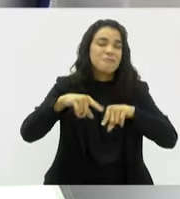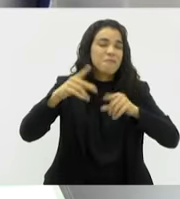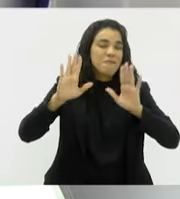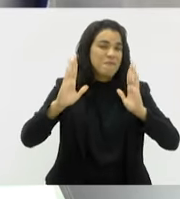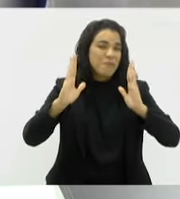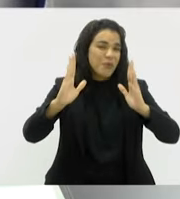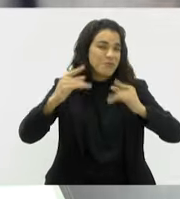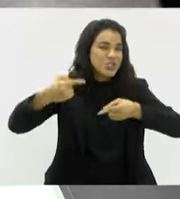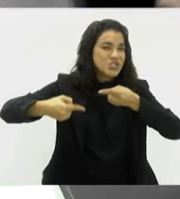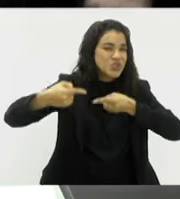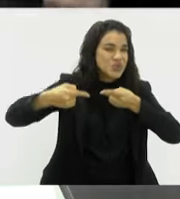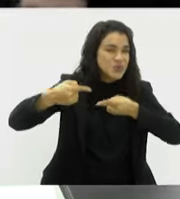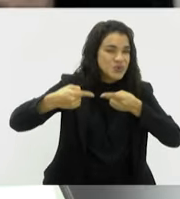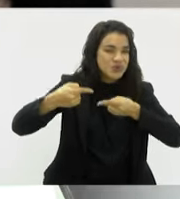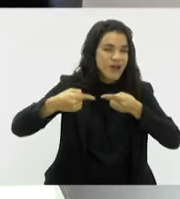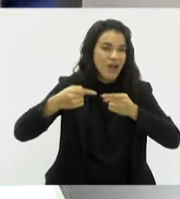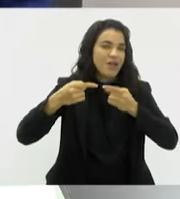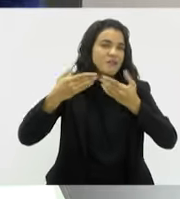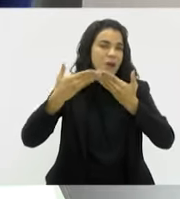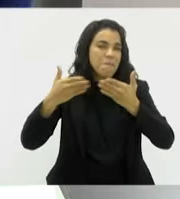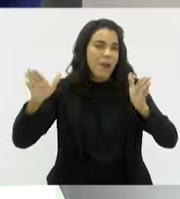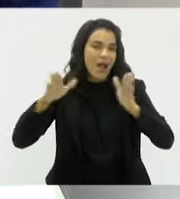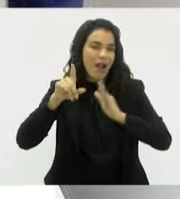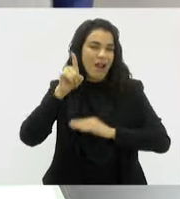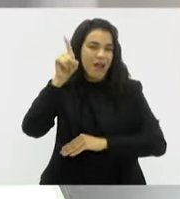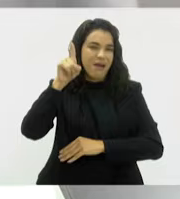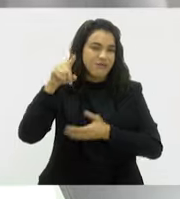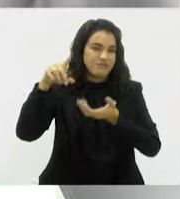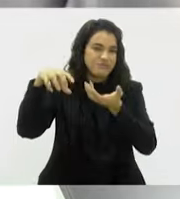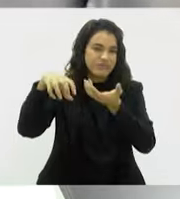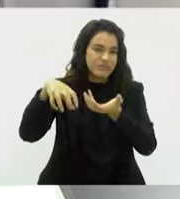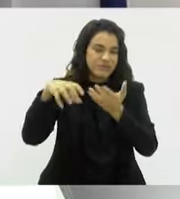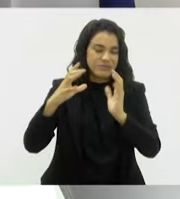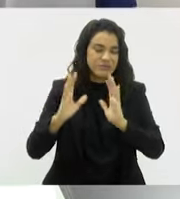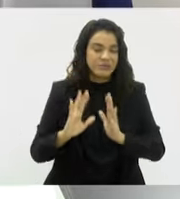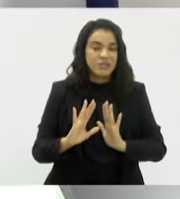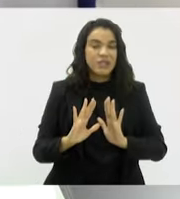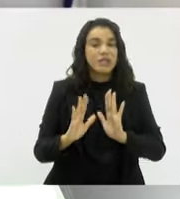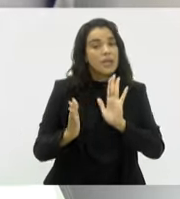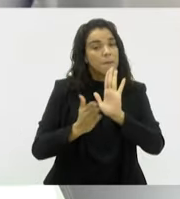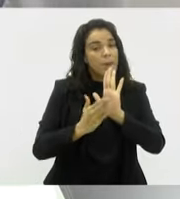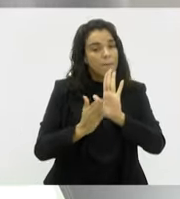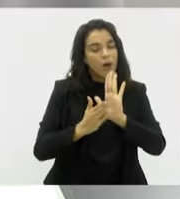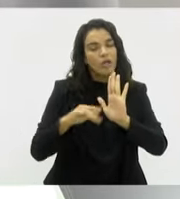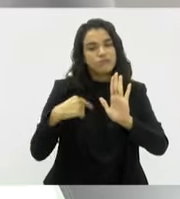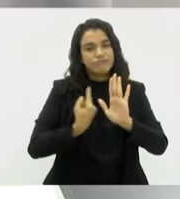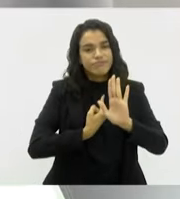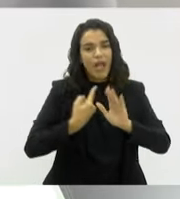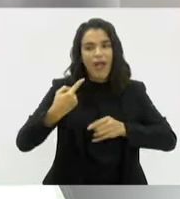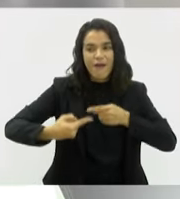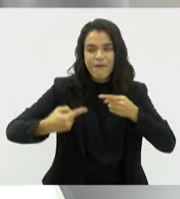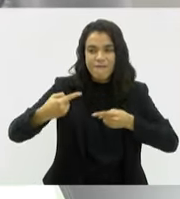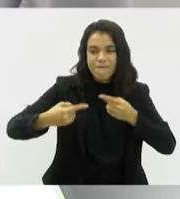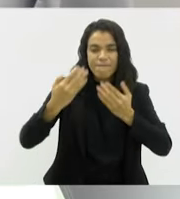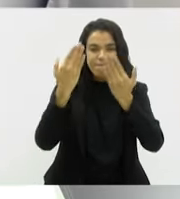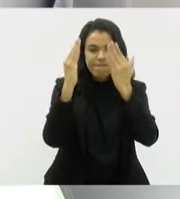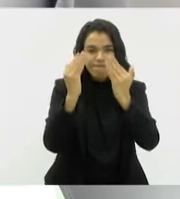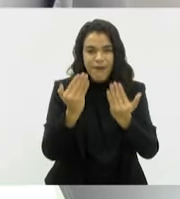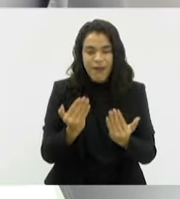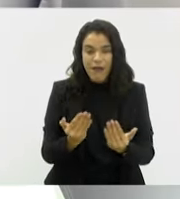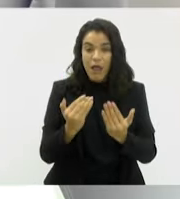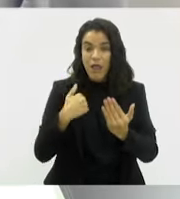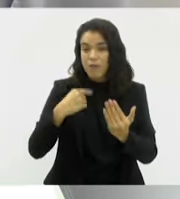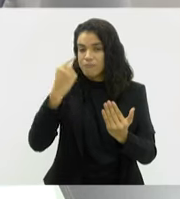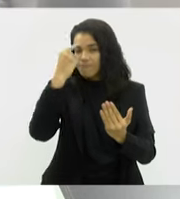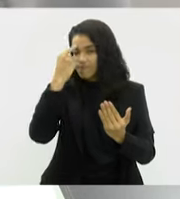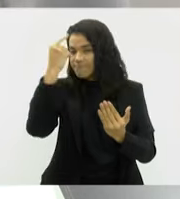no âmbito do Senado. Claro que essa discussão vai se ampliar no Senado, mas são os itens aí que estão na proposta para a gente avaliar, e eu estou com ideia